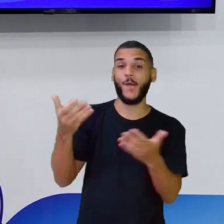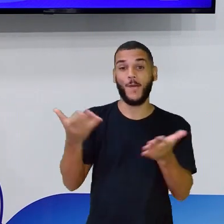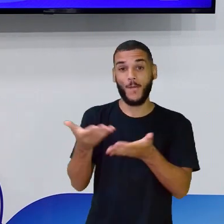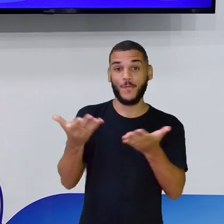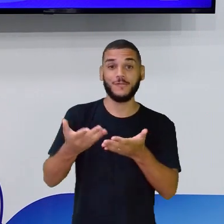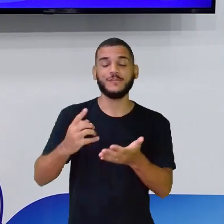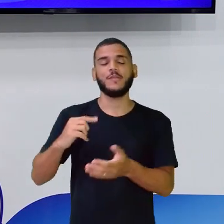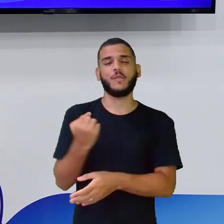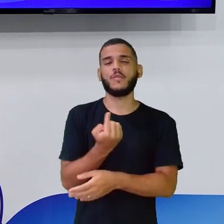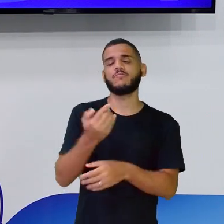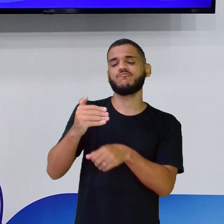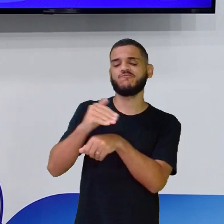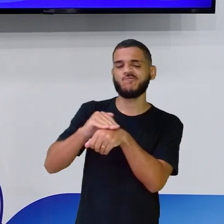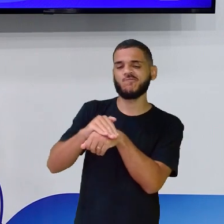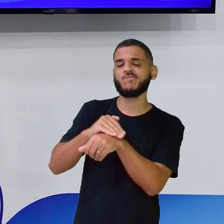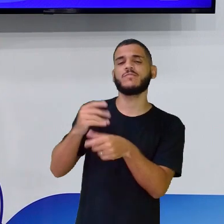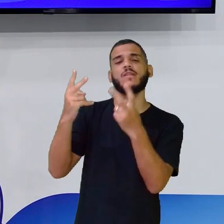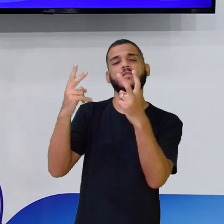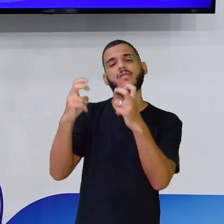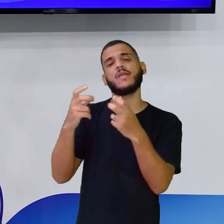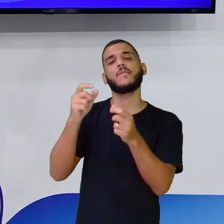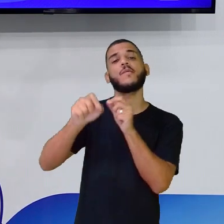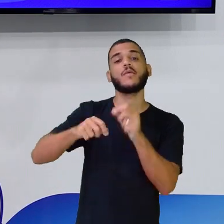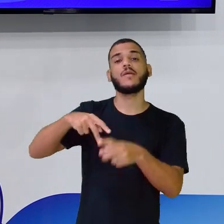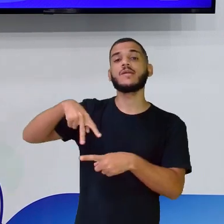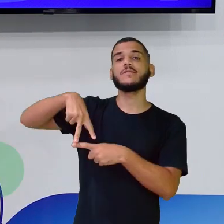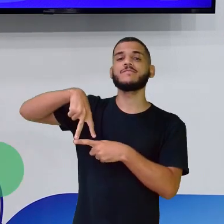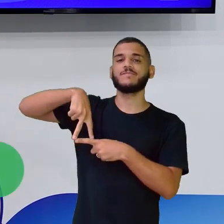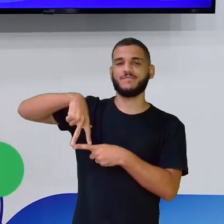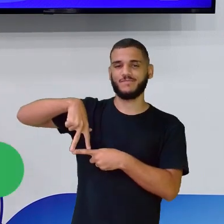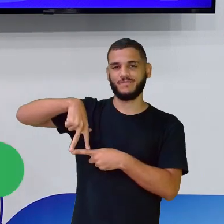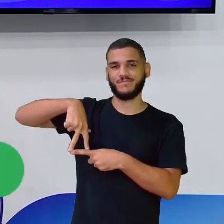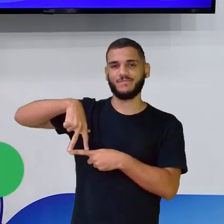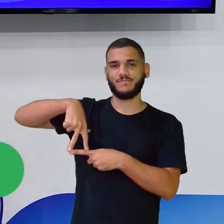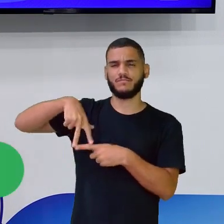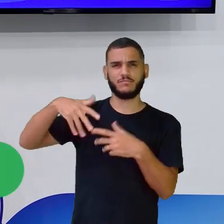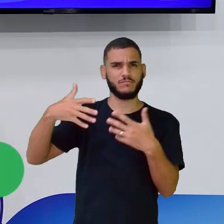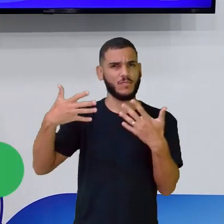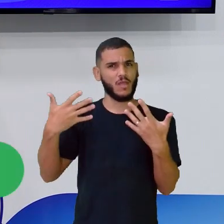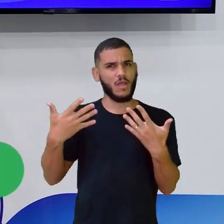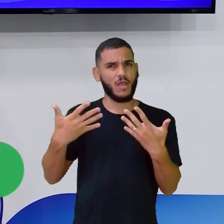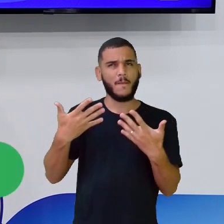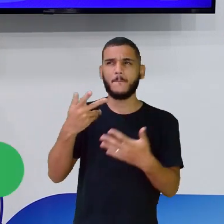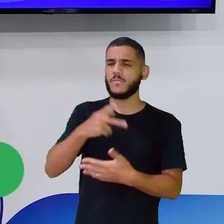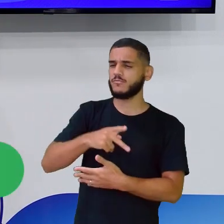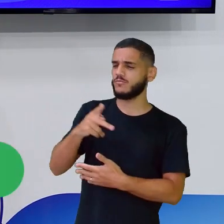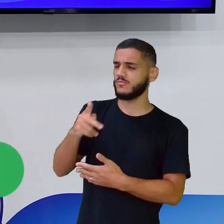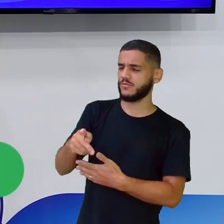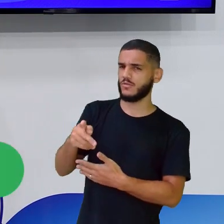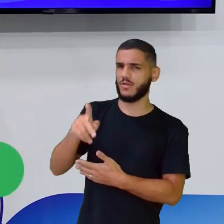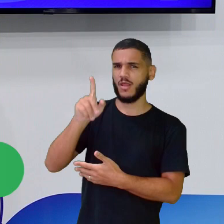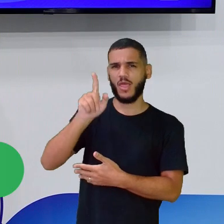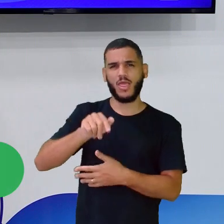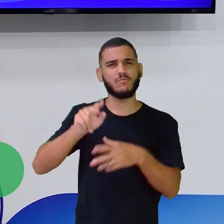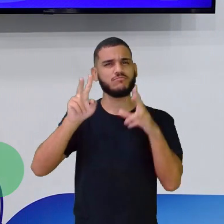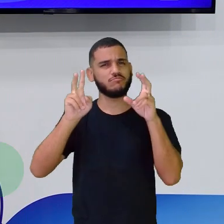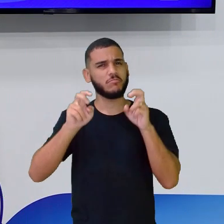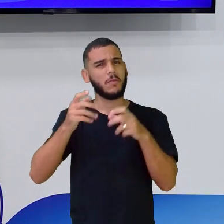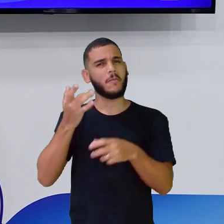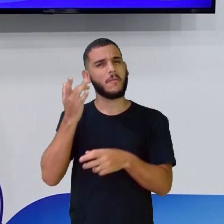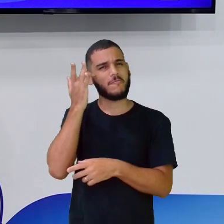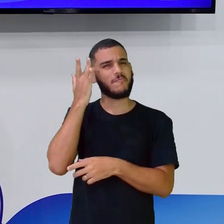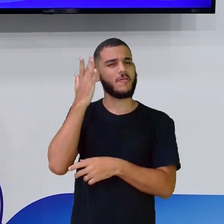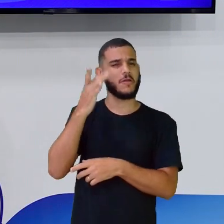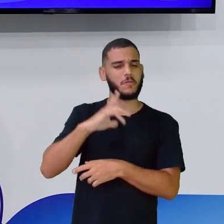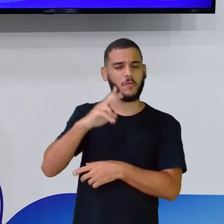a gente vai conversar sobre triângulos. Eita, professora, que assunto fácil. Já estou vendo